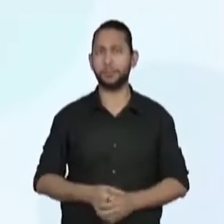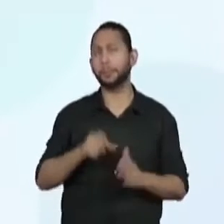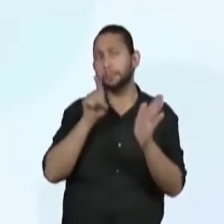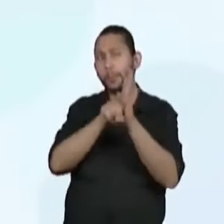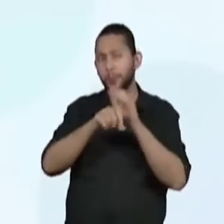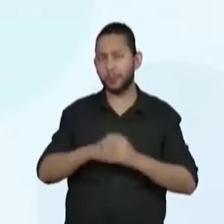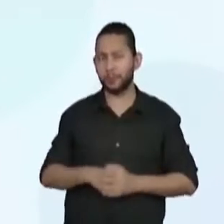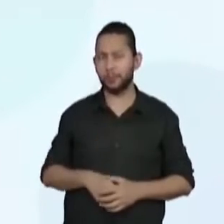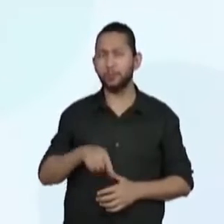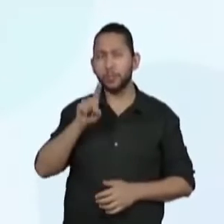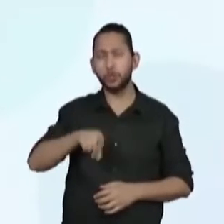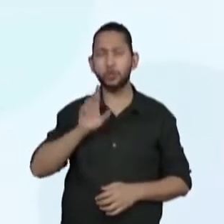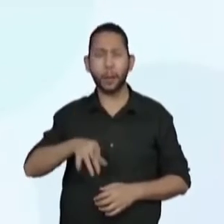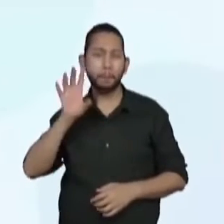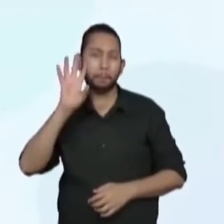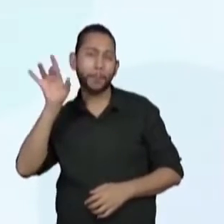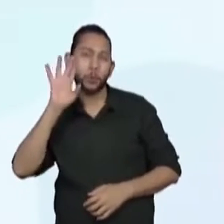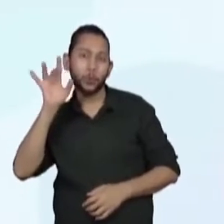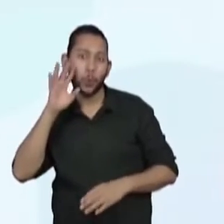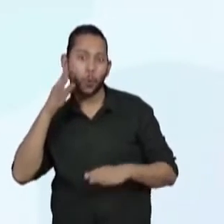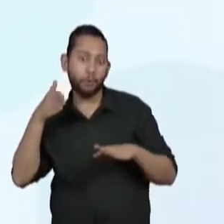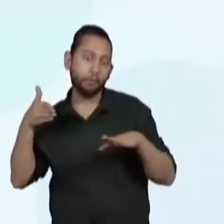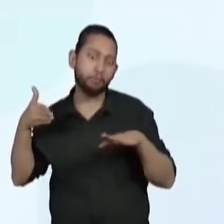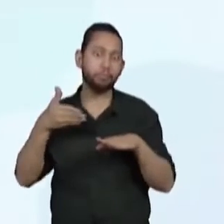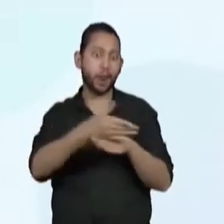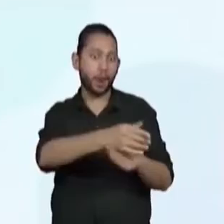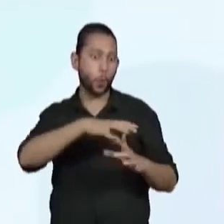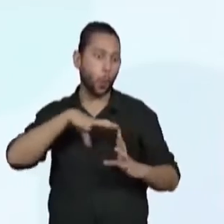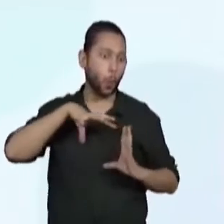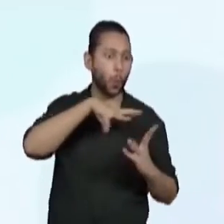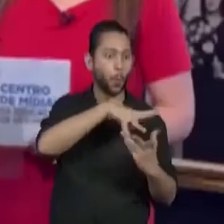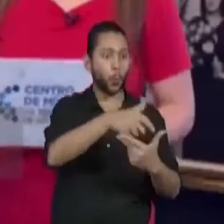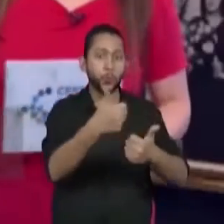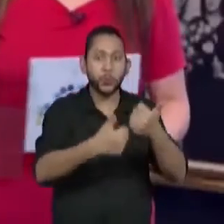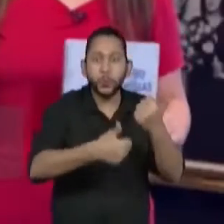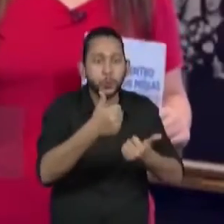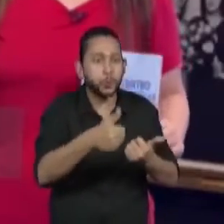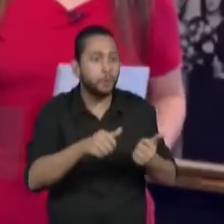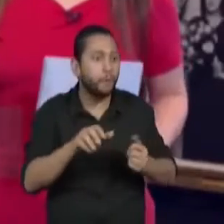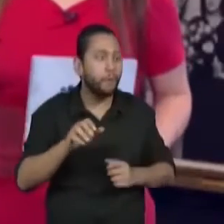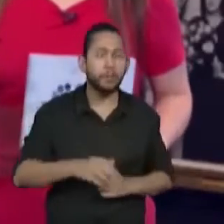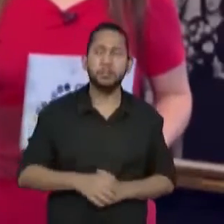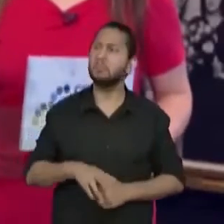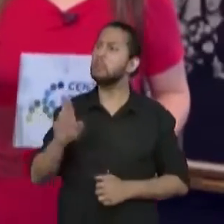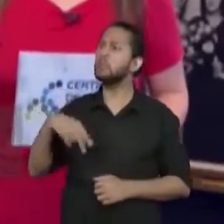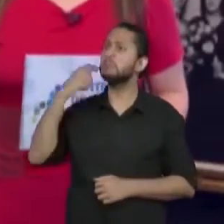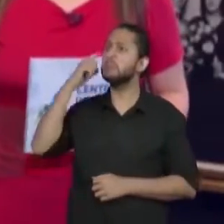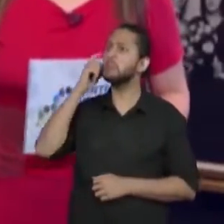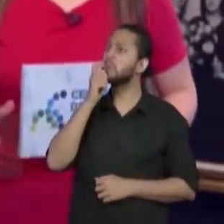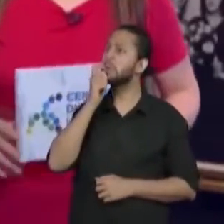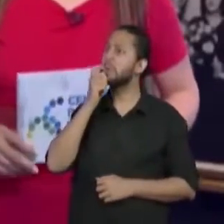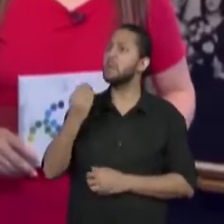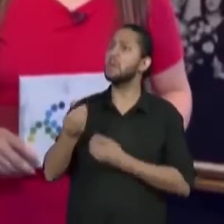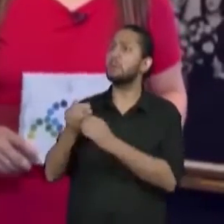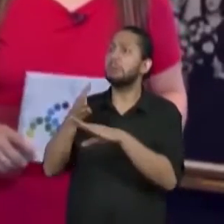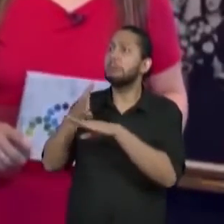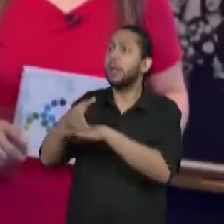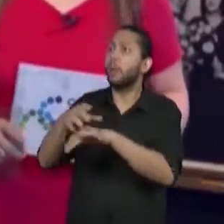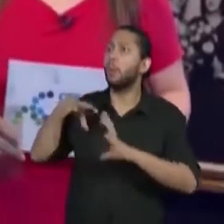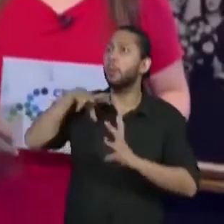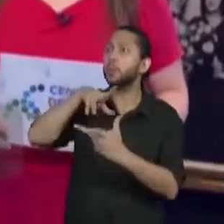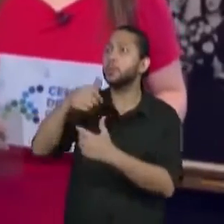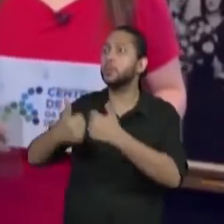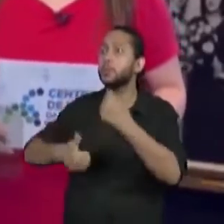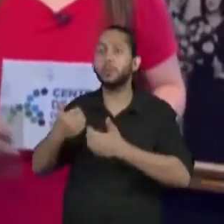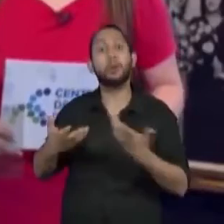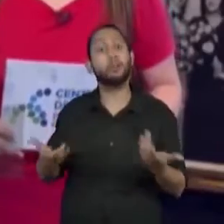imaginou fazendo uma viagem ao mundo do futebol? Eu nunca imaginei, professora Mara. Eu